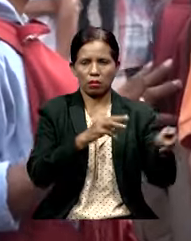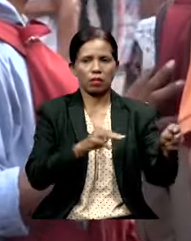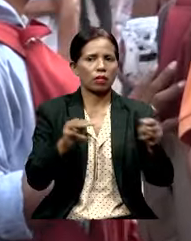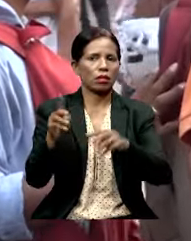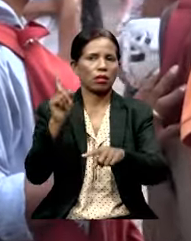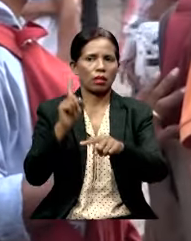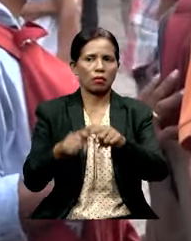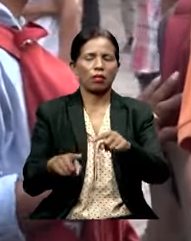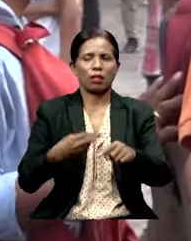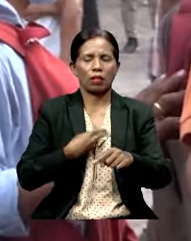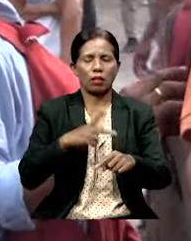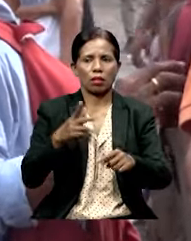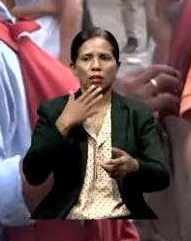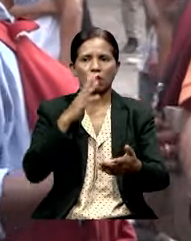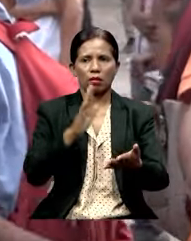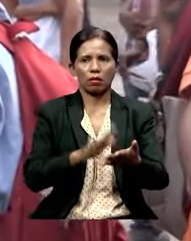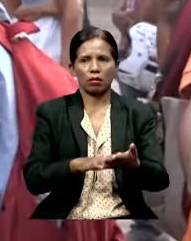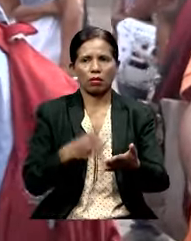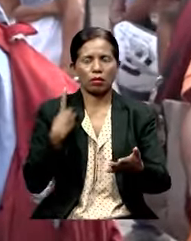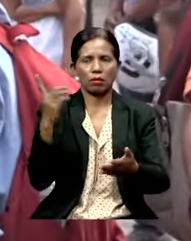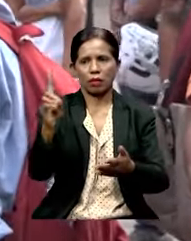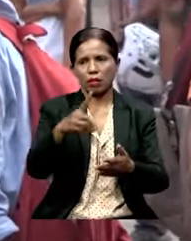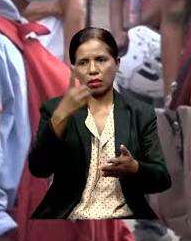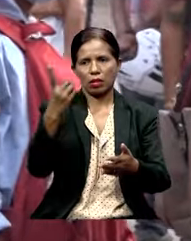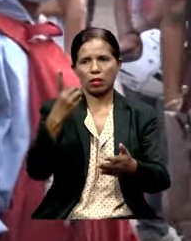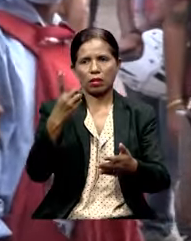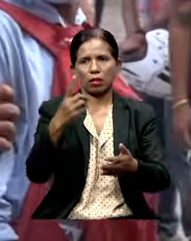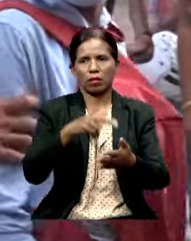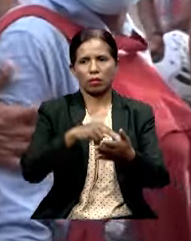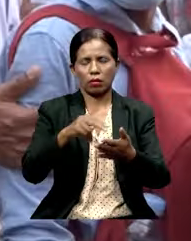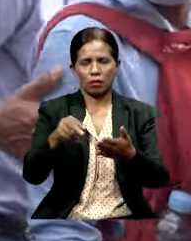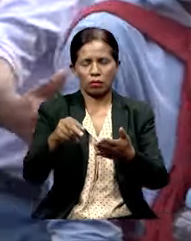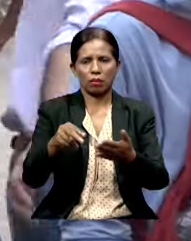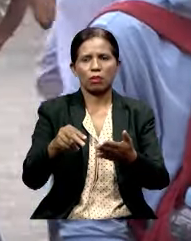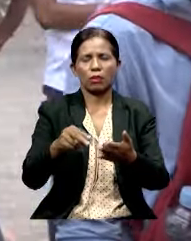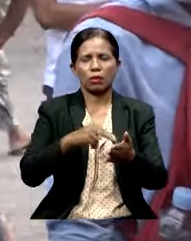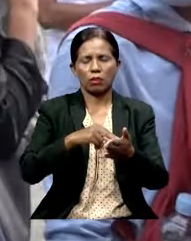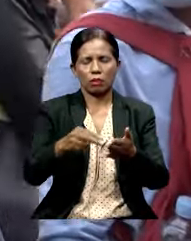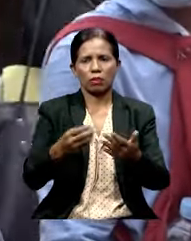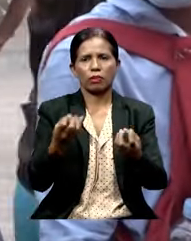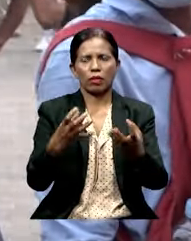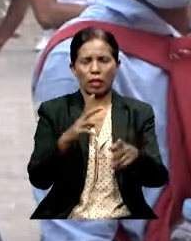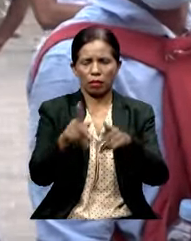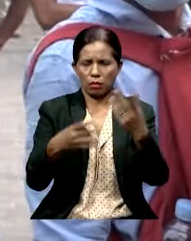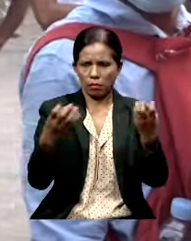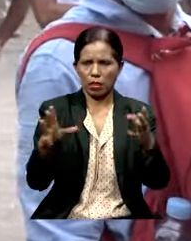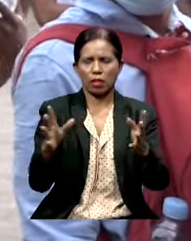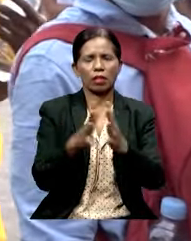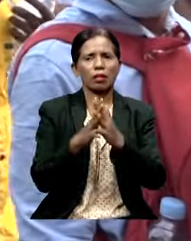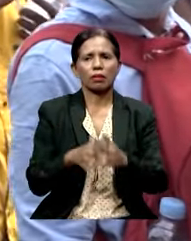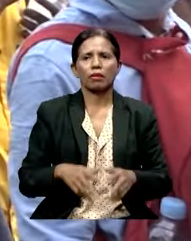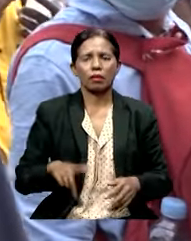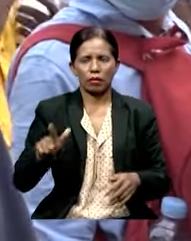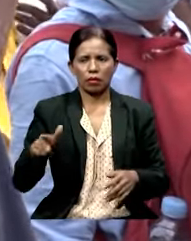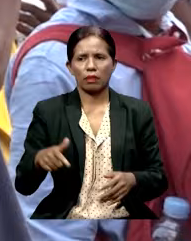repeto a halu kido ita mai darsa depois nomor antremos faias ne tem tarre to ta